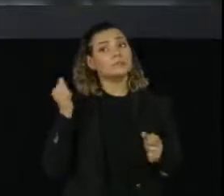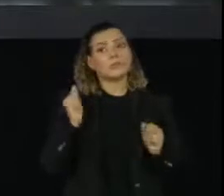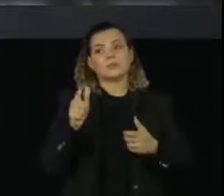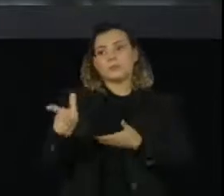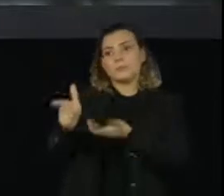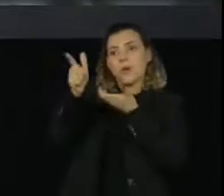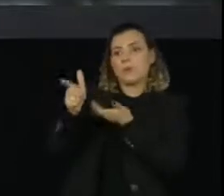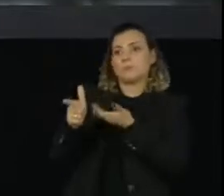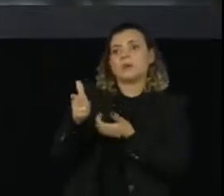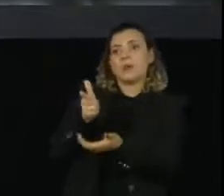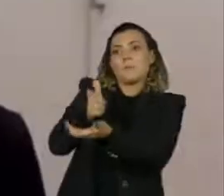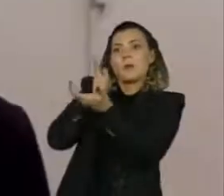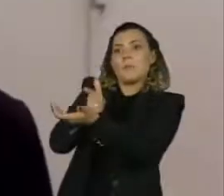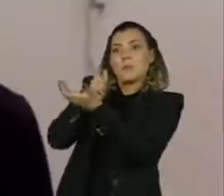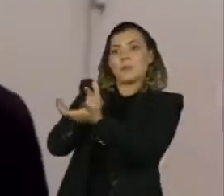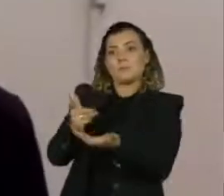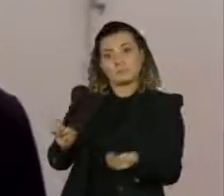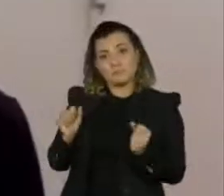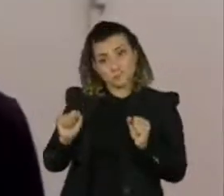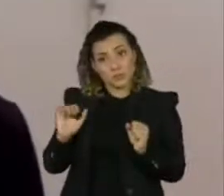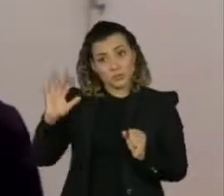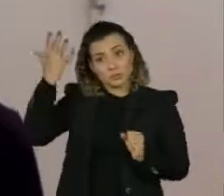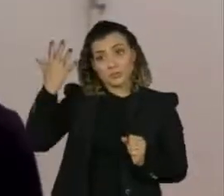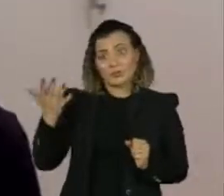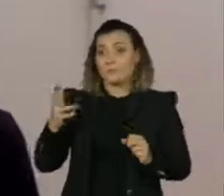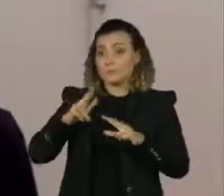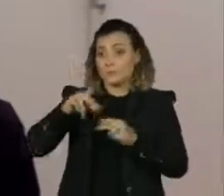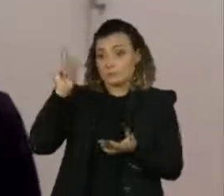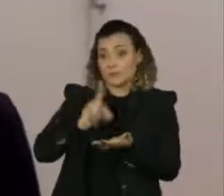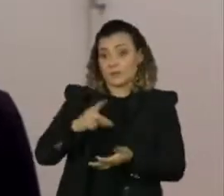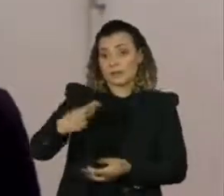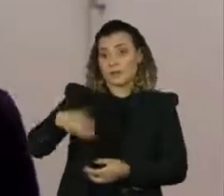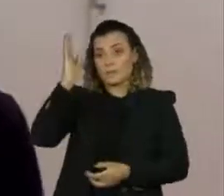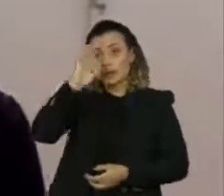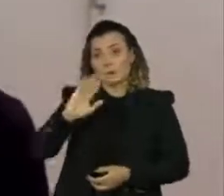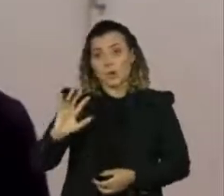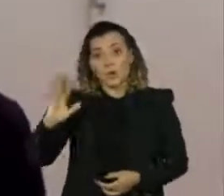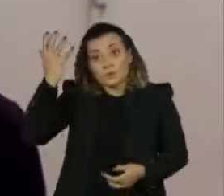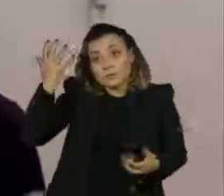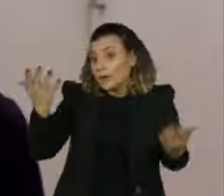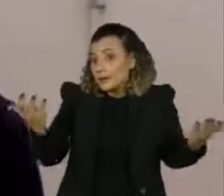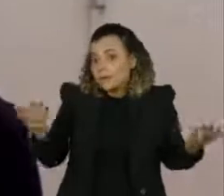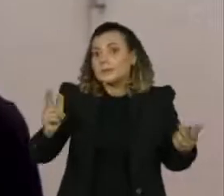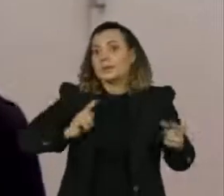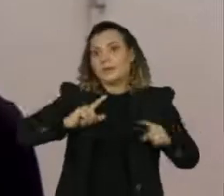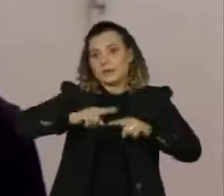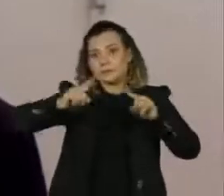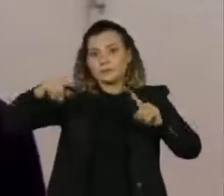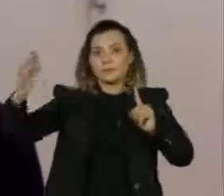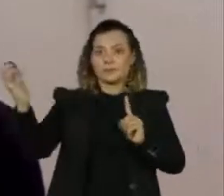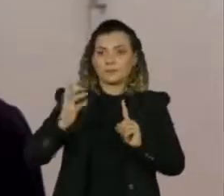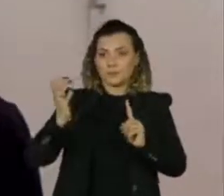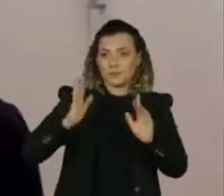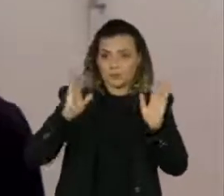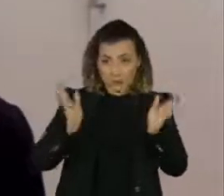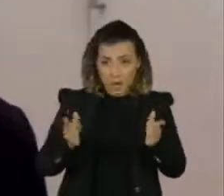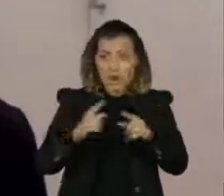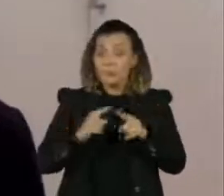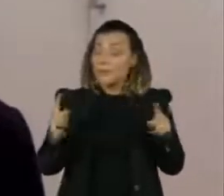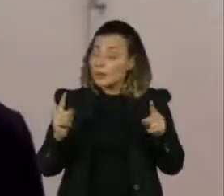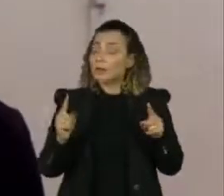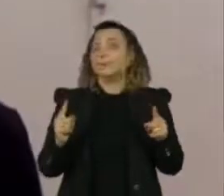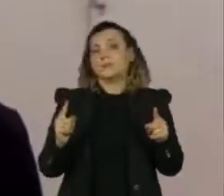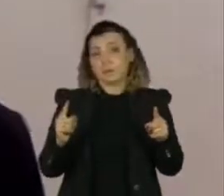alguém no momento que perdeu a cabeça. Então, essa é uma realidade do Brasil. Ainda que a gente tenha variações nos homicídios nos últimos tempos, ainda a